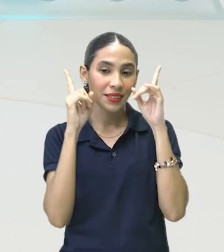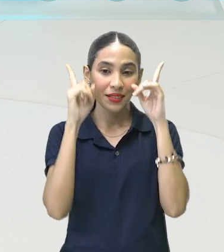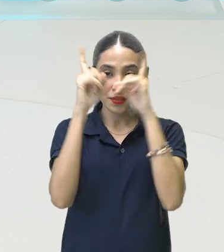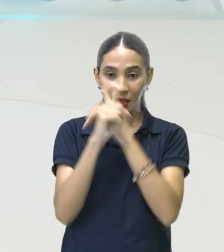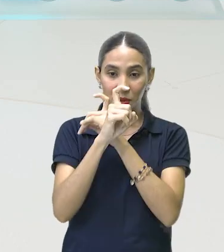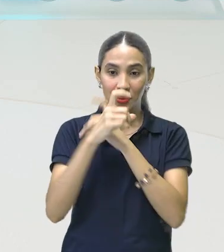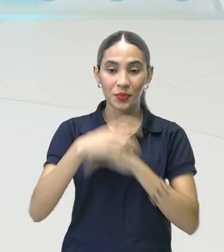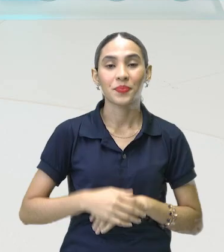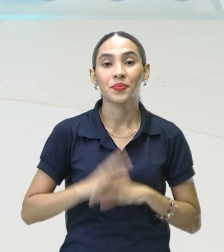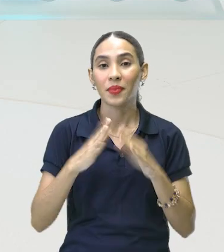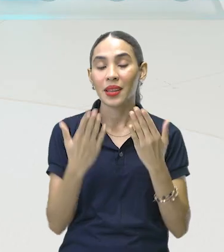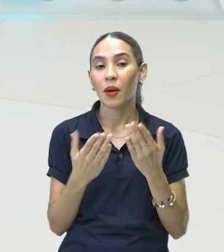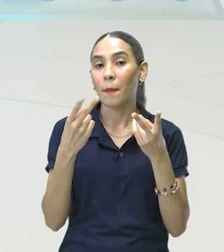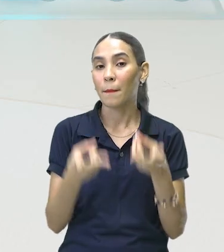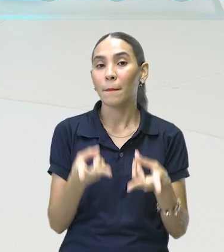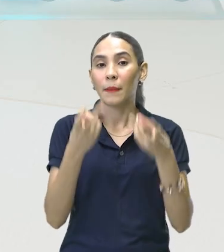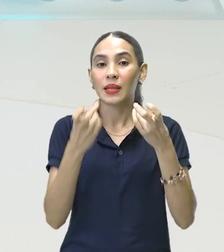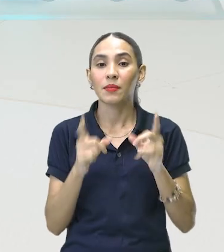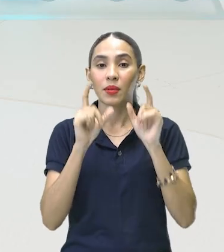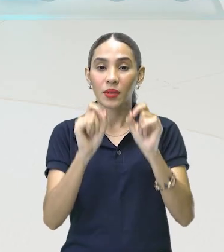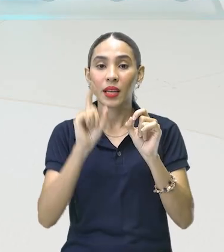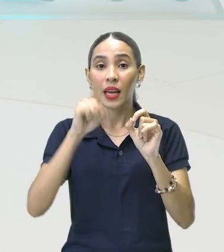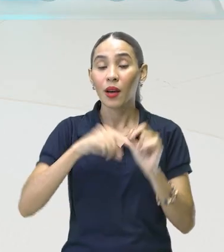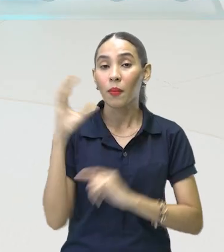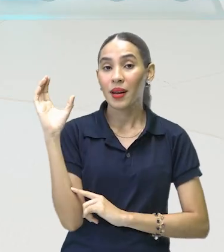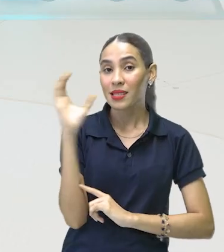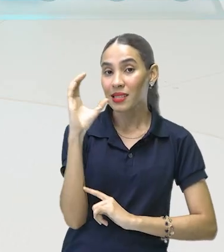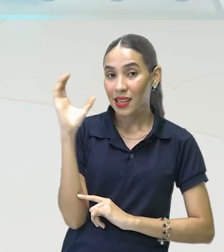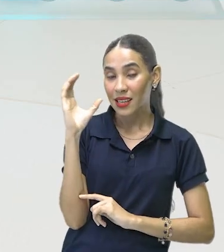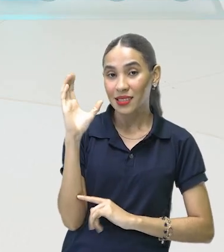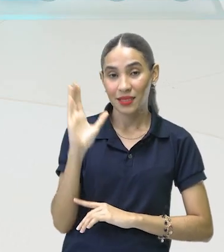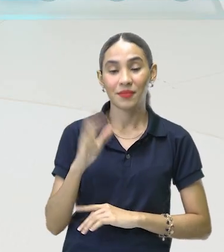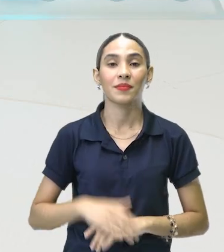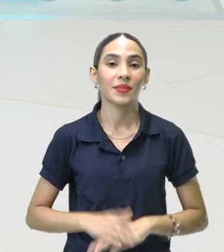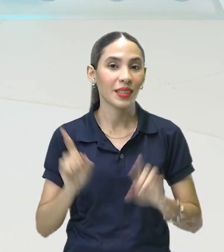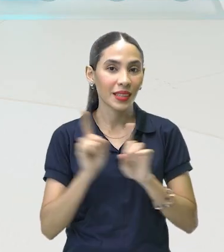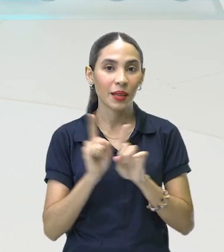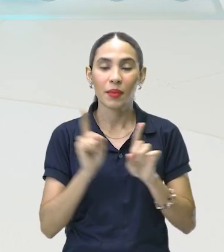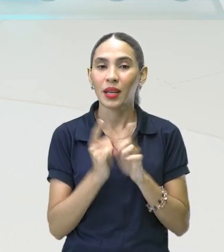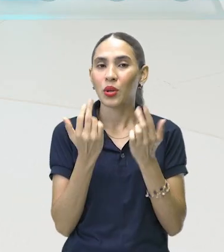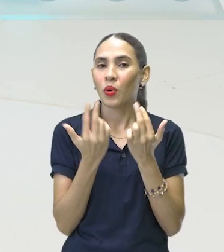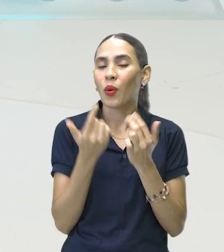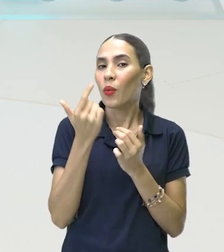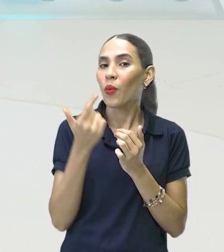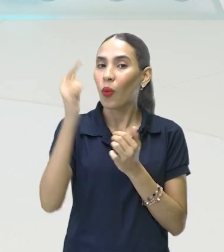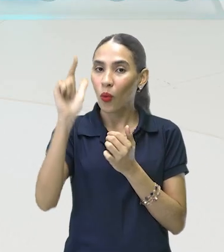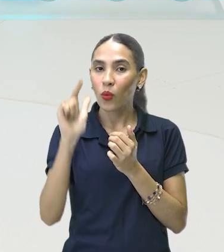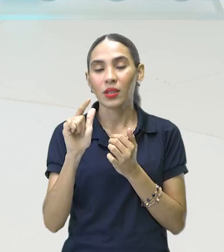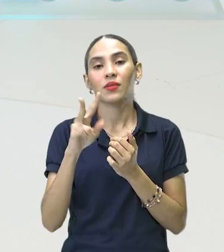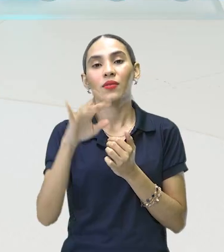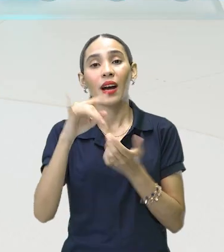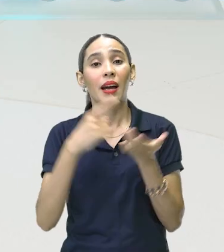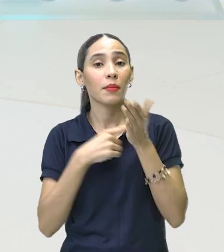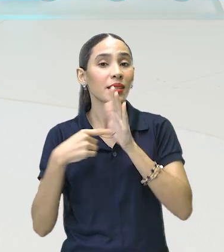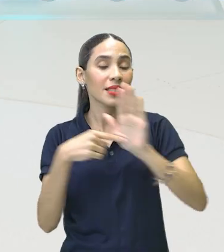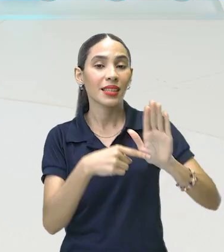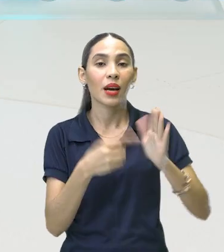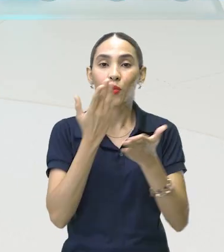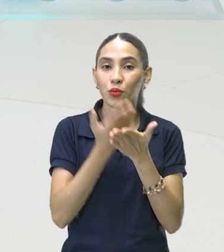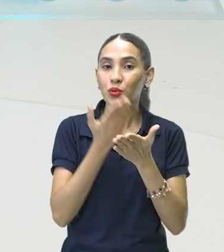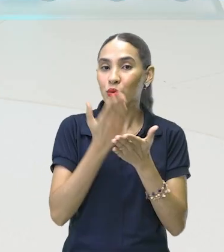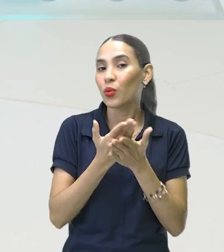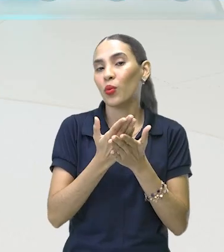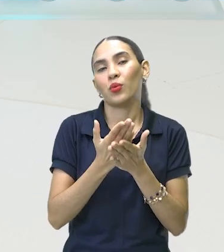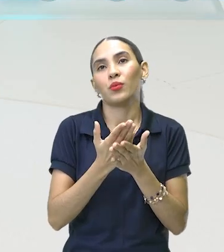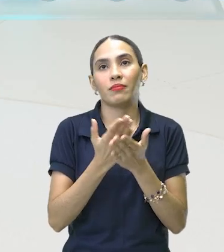parece difícil, vamos perceber que ela é uma ciência, assim como outras, ela vai trazer o